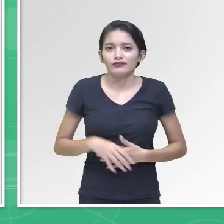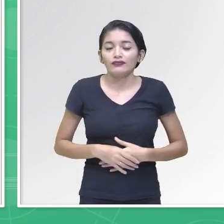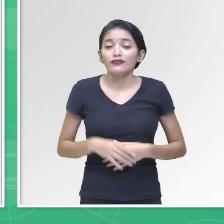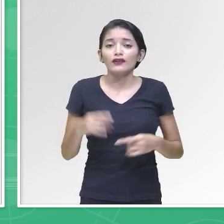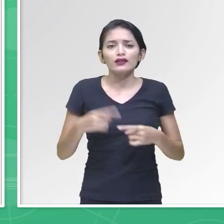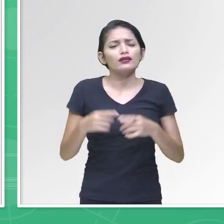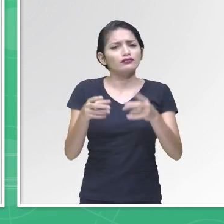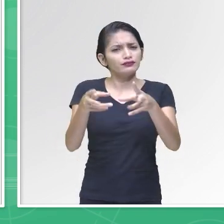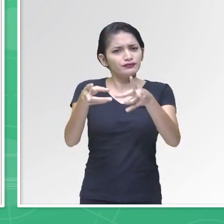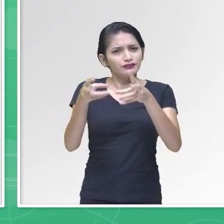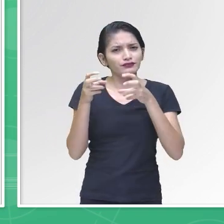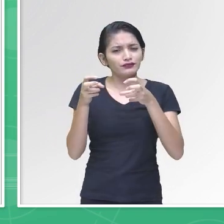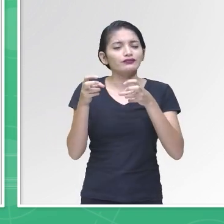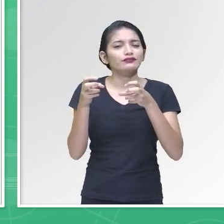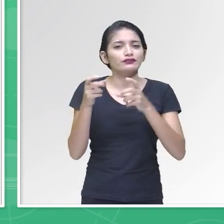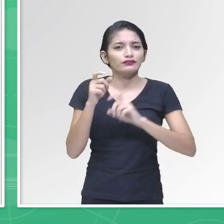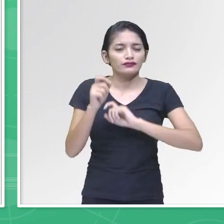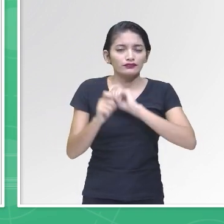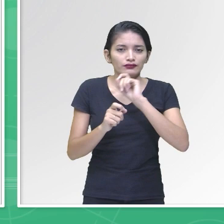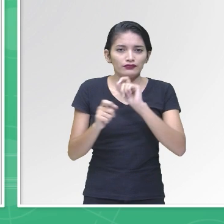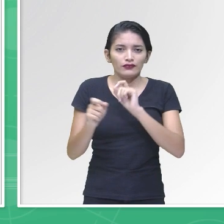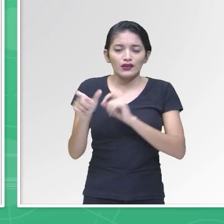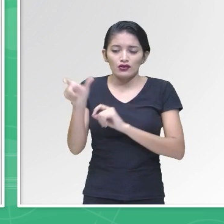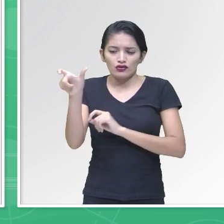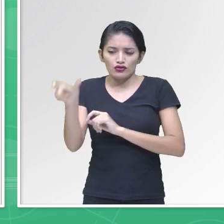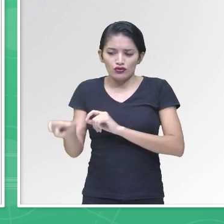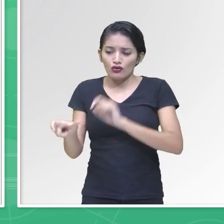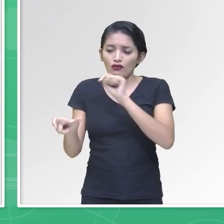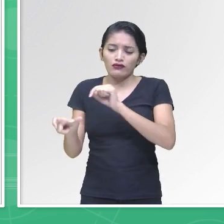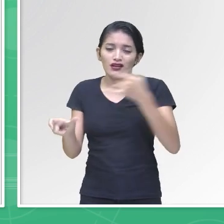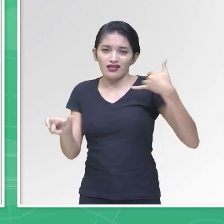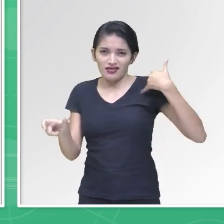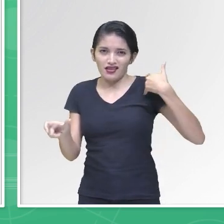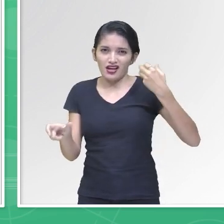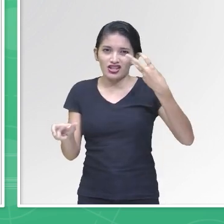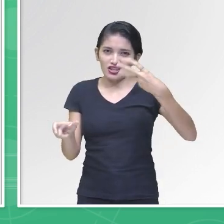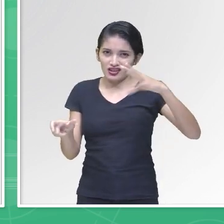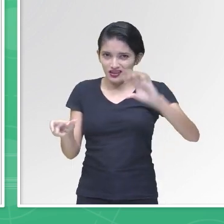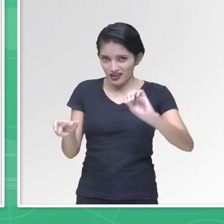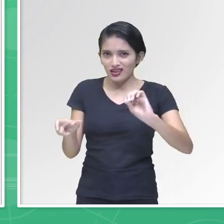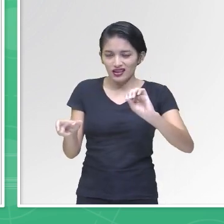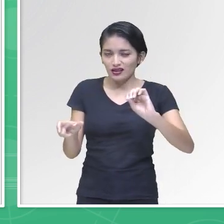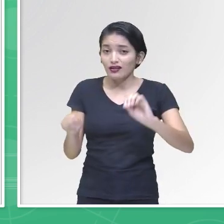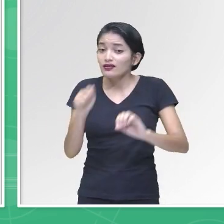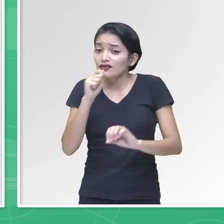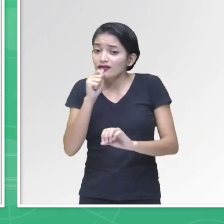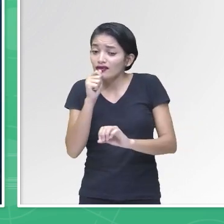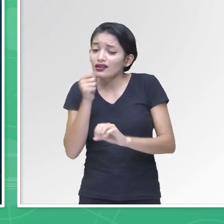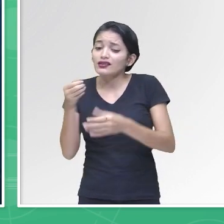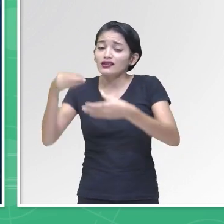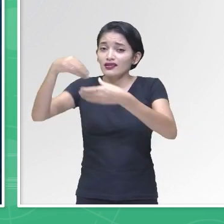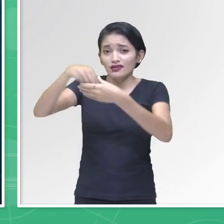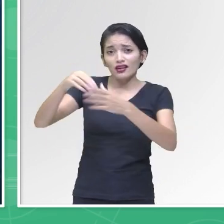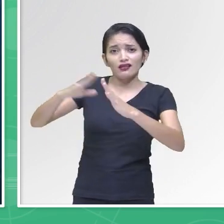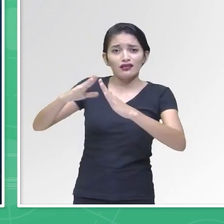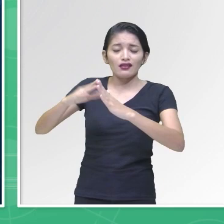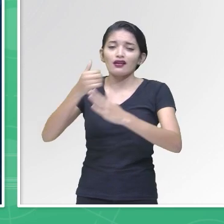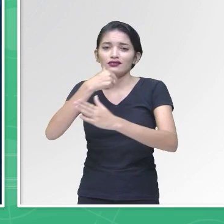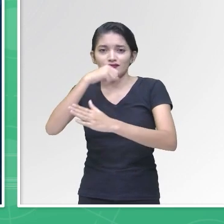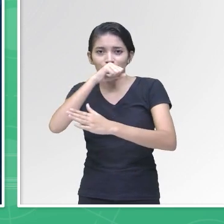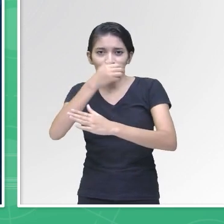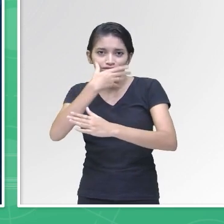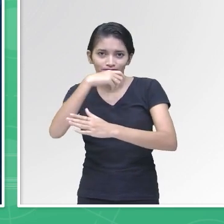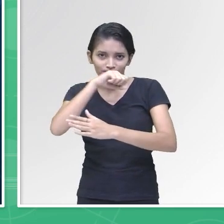já vimos que indivíduos com 30 anos, por exemplo, ainda estão na casa dos pais. Então,